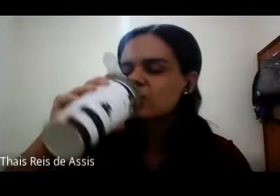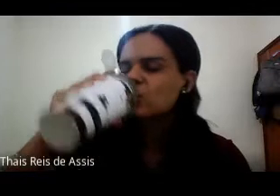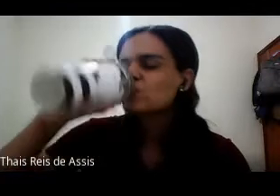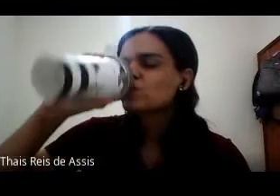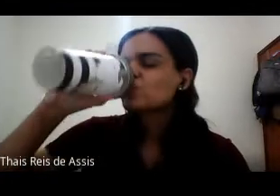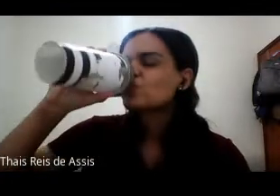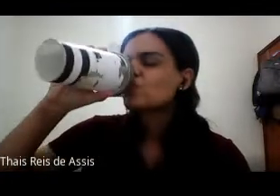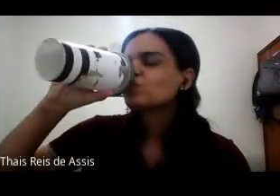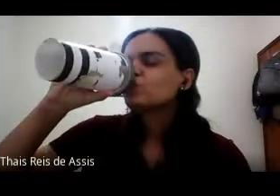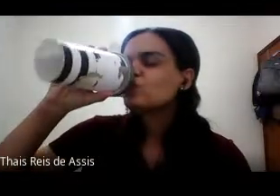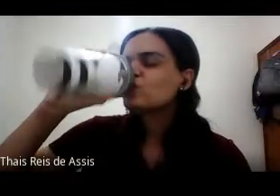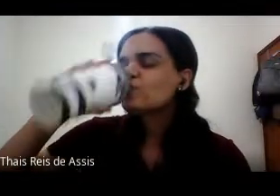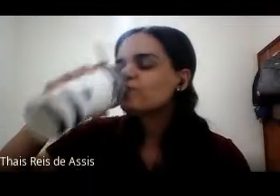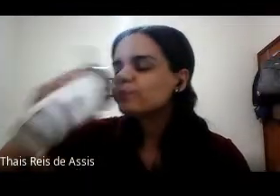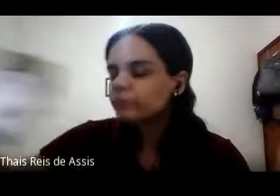tecnologia.